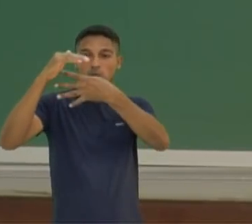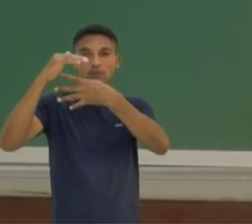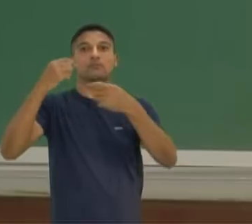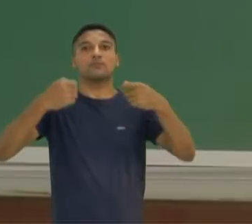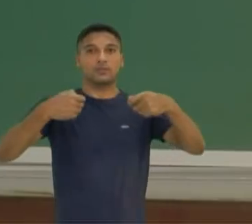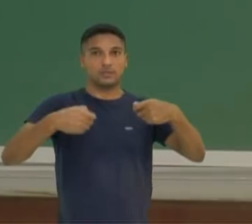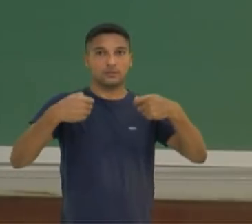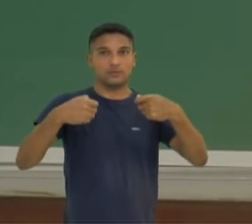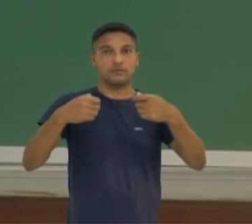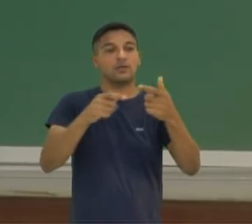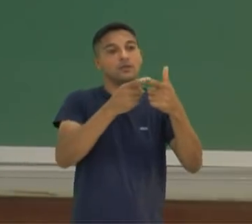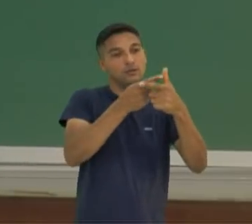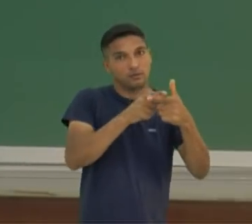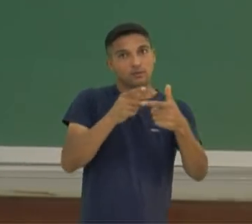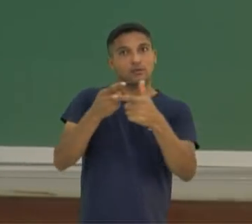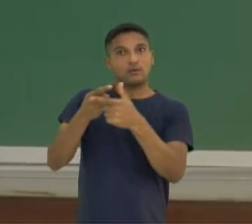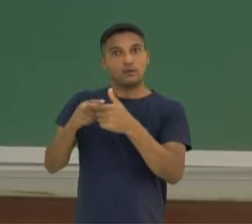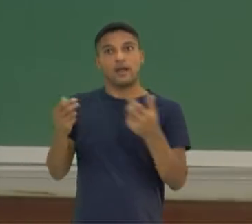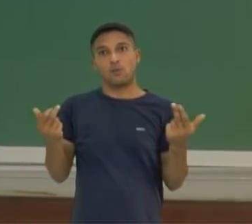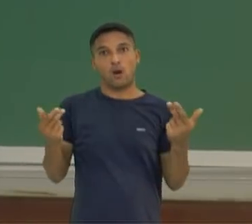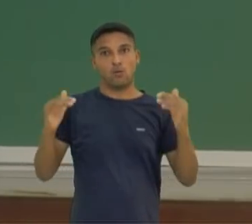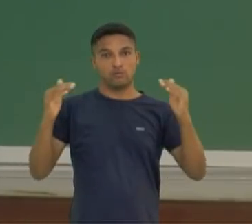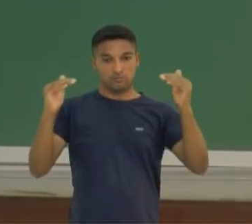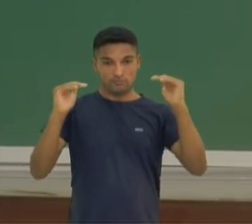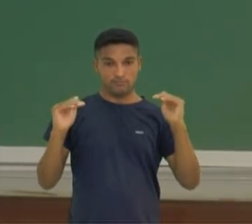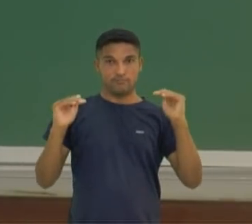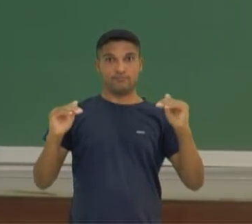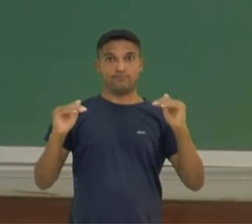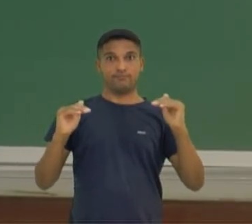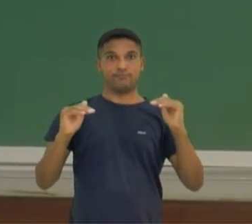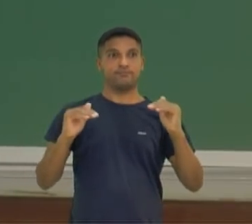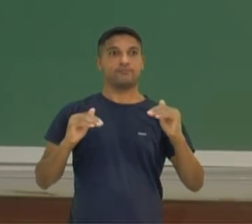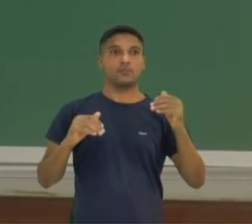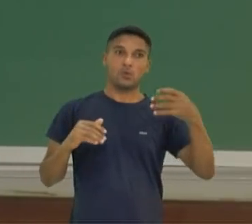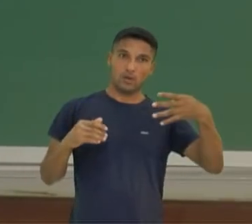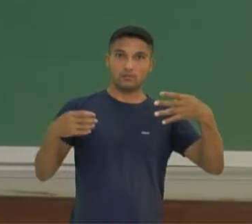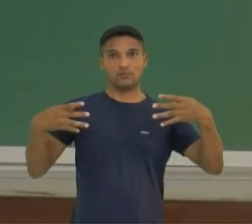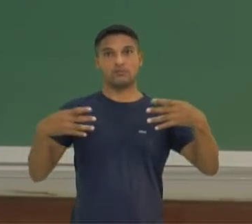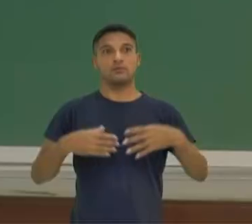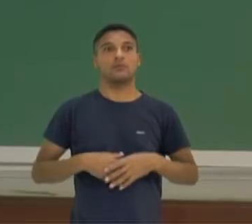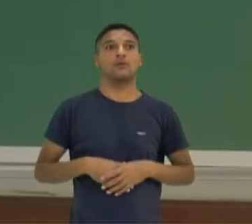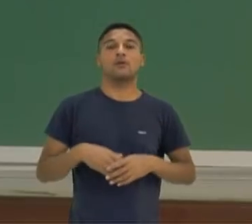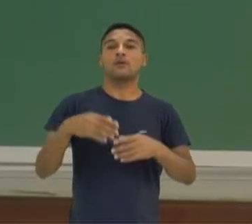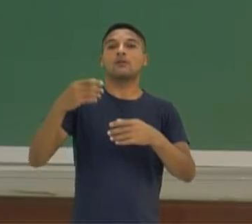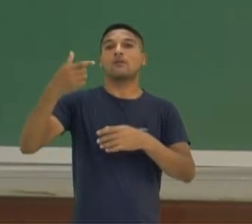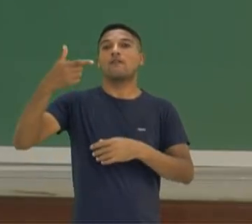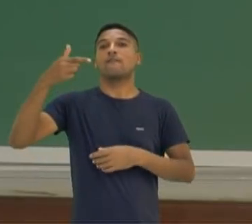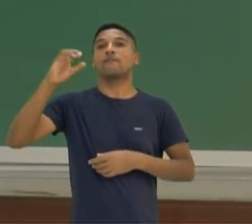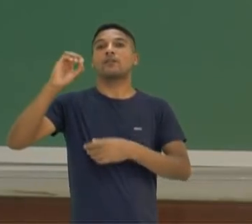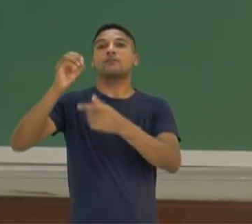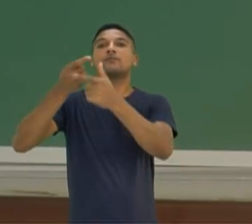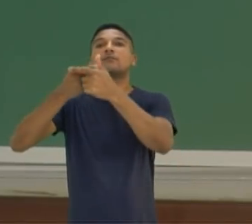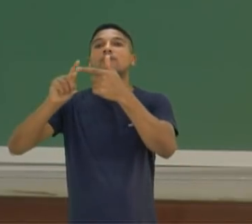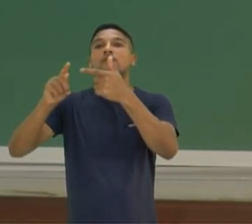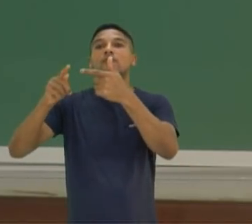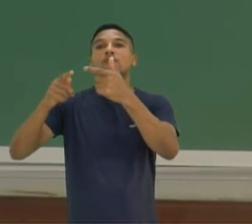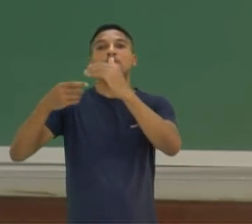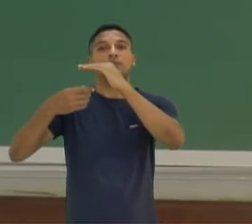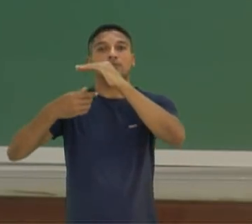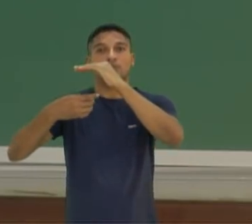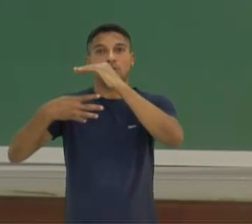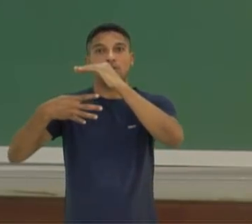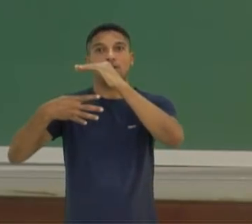4, também vou dividir lá por 4. Então, 20 divididos por 4, eu tenho que é